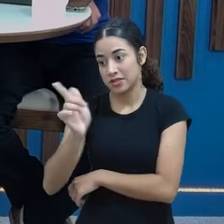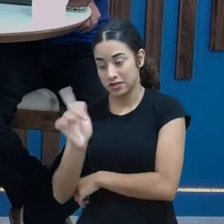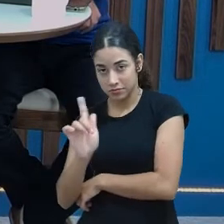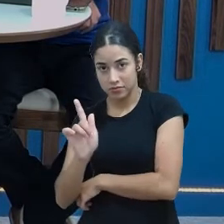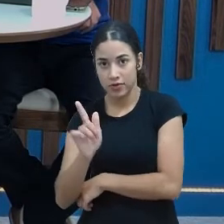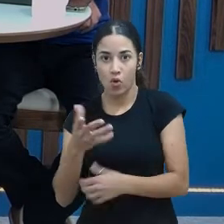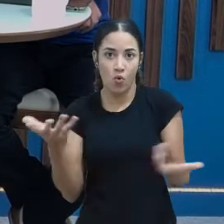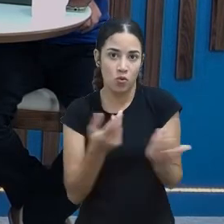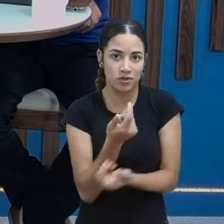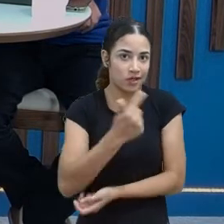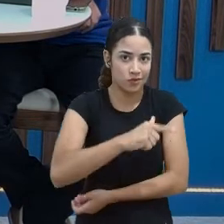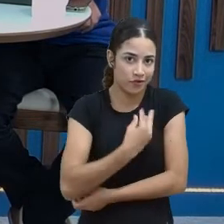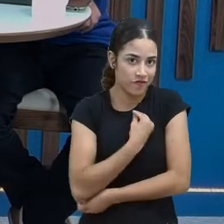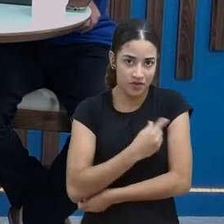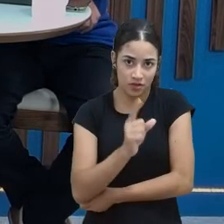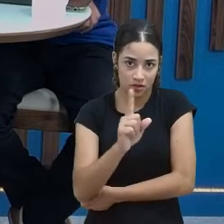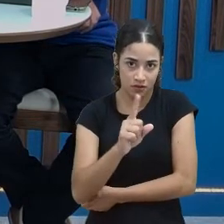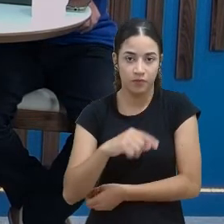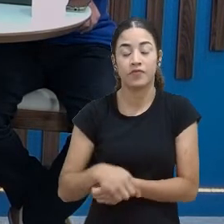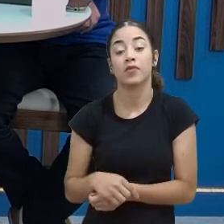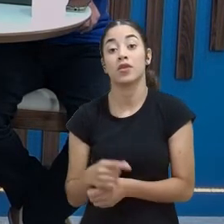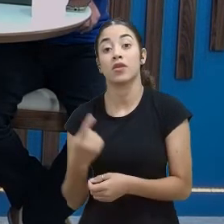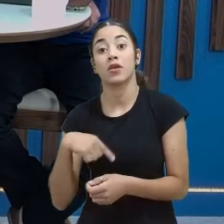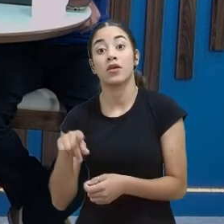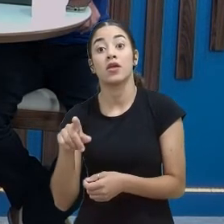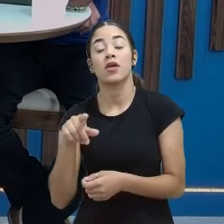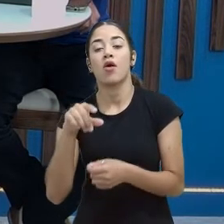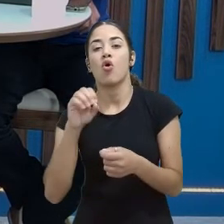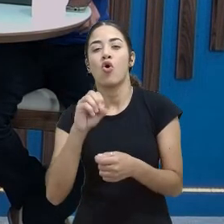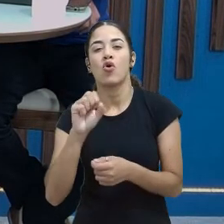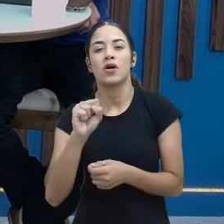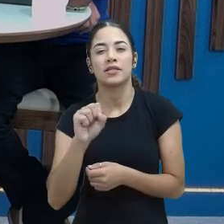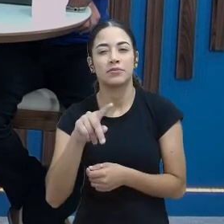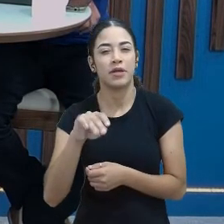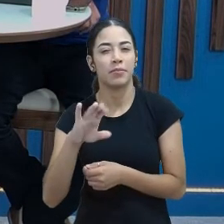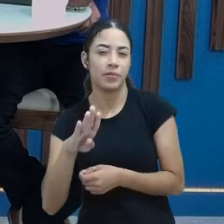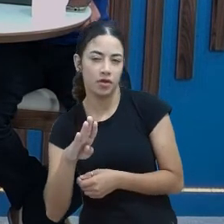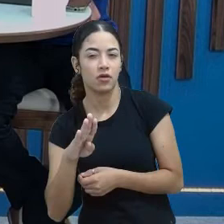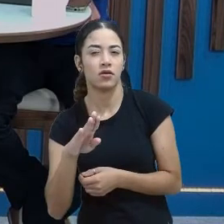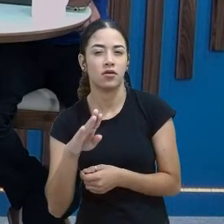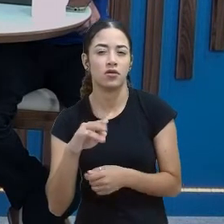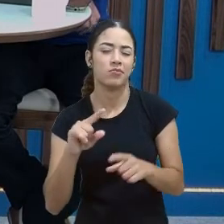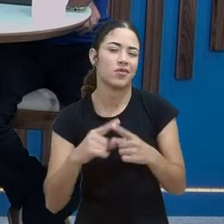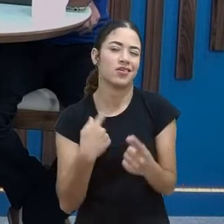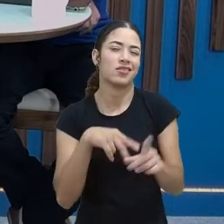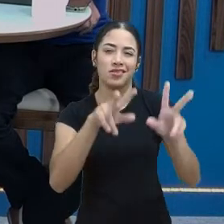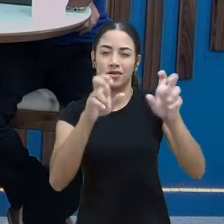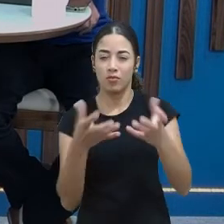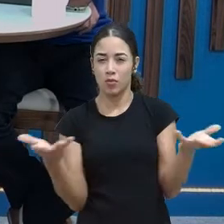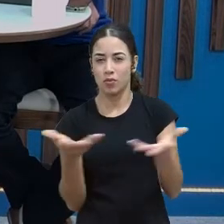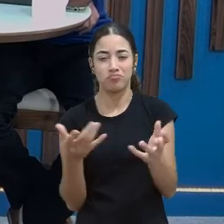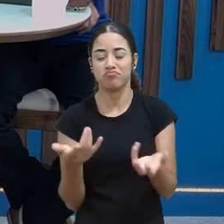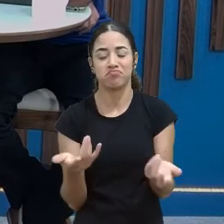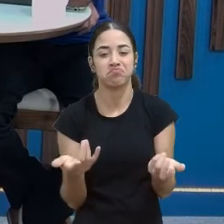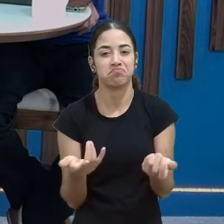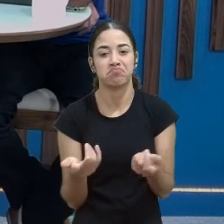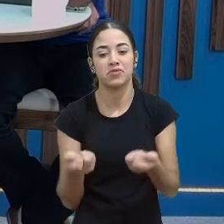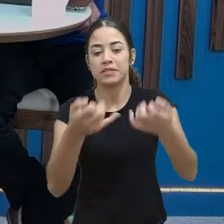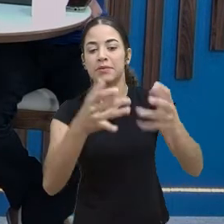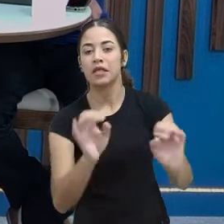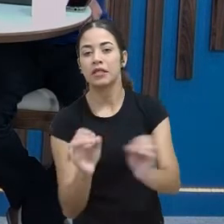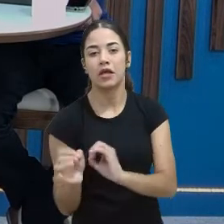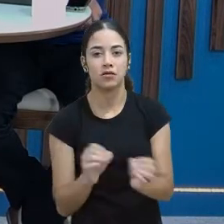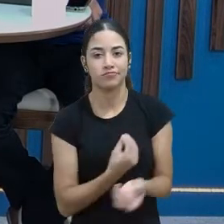curricular das escolas, que era Educação Moral e Cívica e OSPB, né? Então hoje são temas transversais, né,